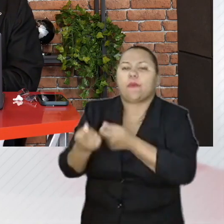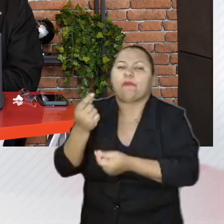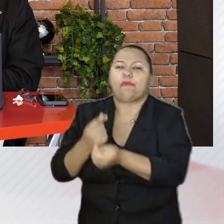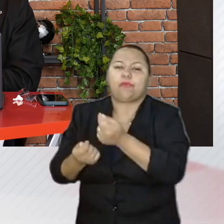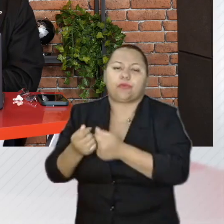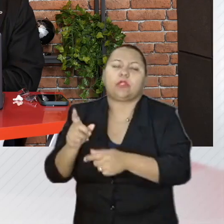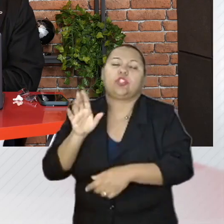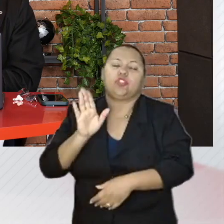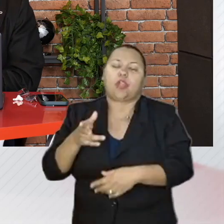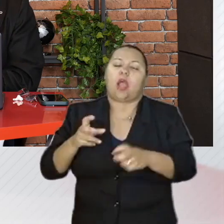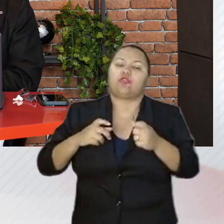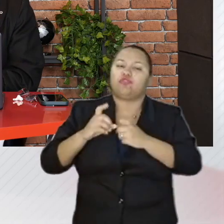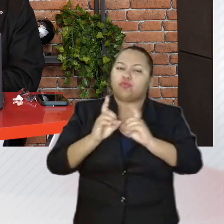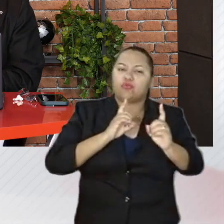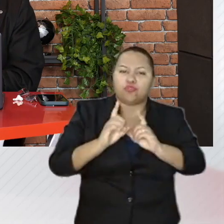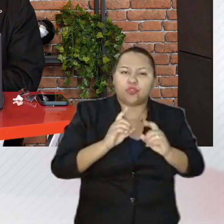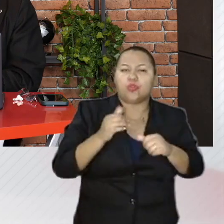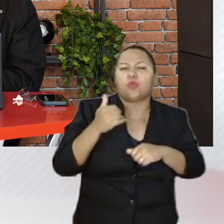isso, que